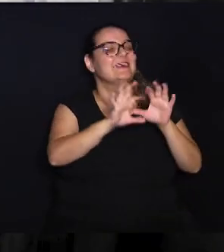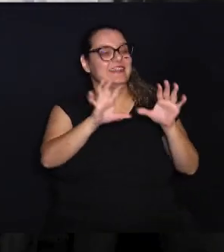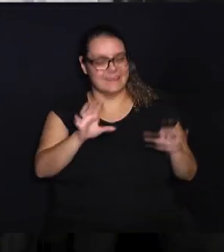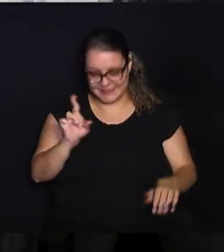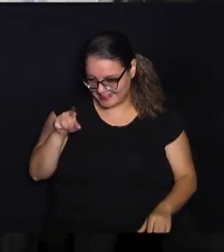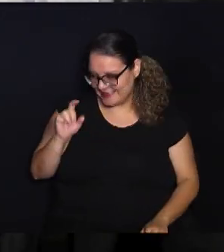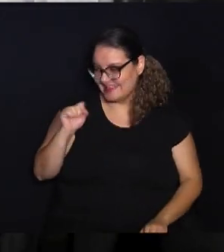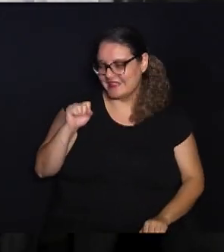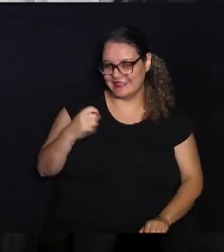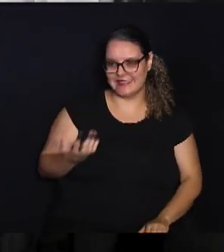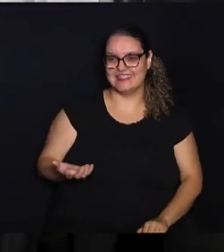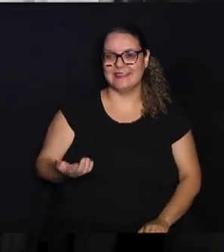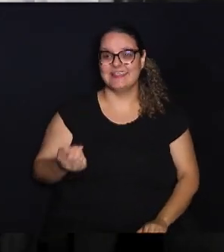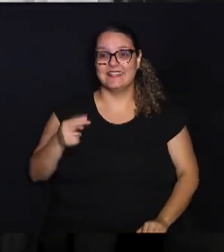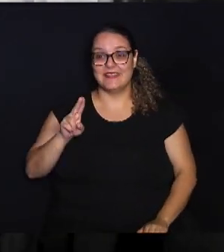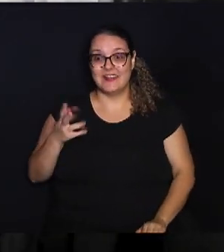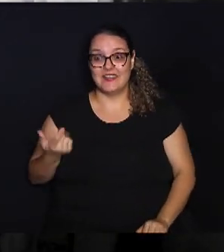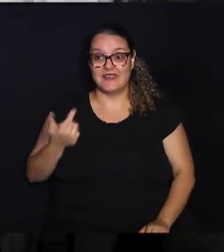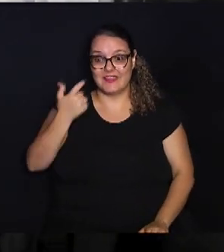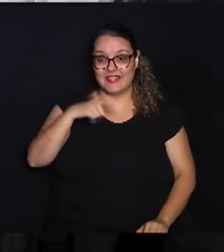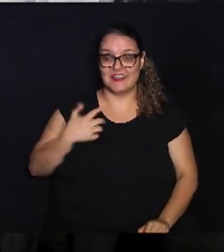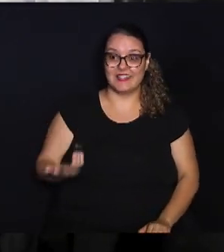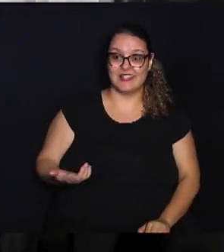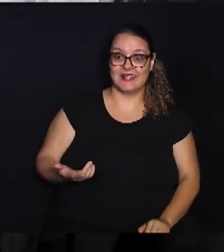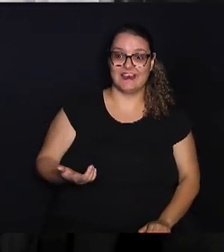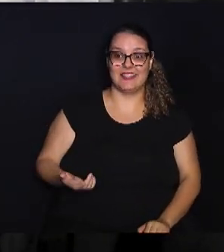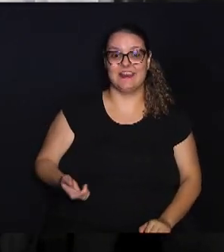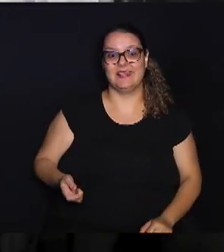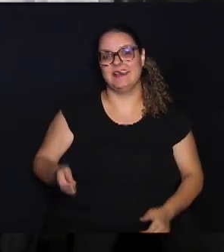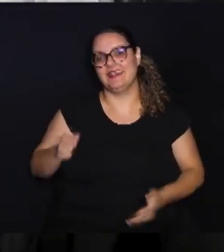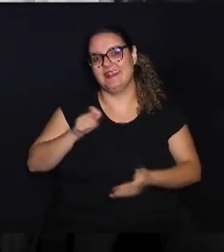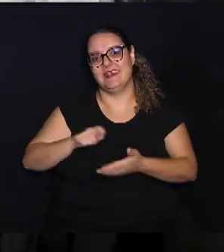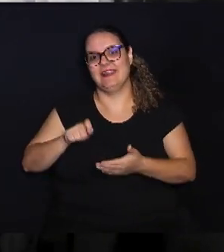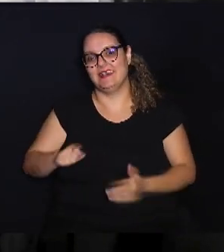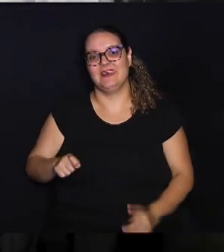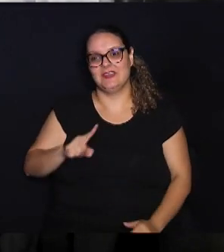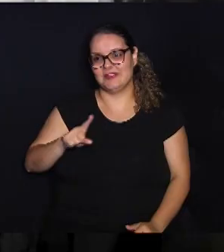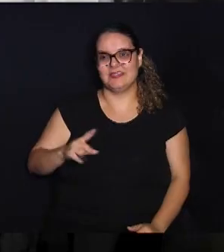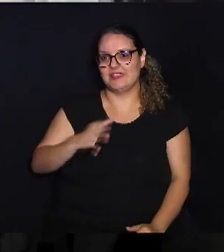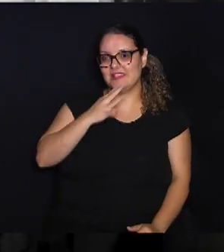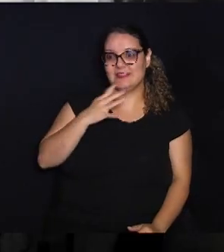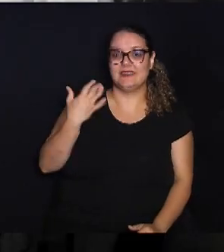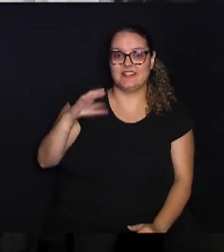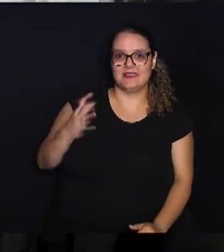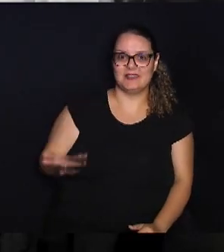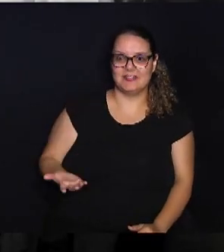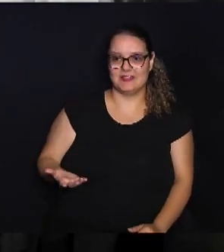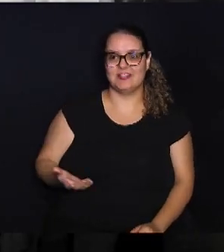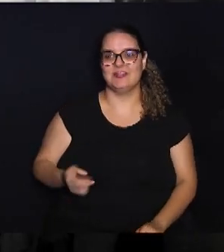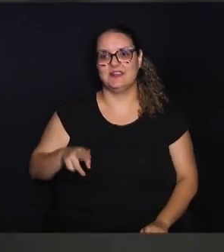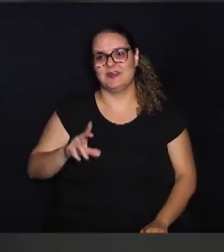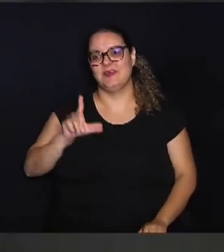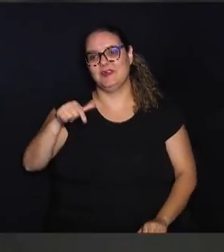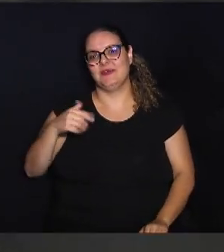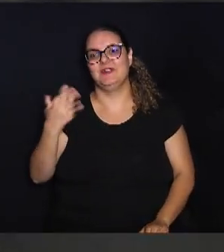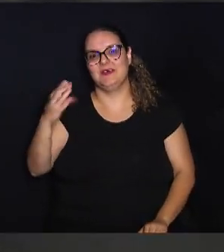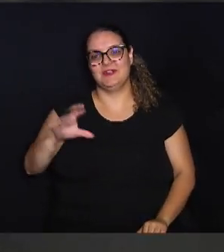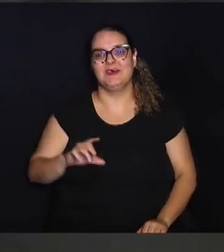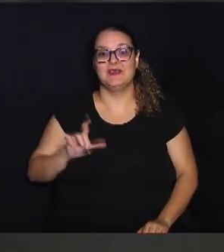autorizar, né? Ou então eu coloco lá autor desconhecido e lanço alguma coisa assim. Entendi. Ou lanço depois de